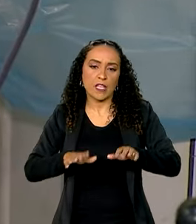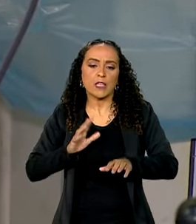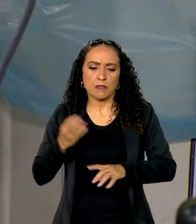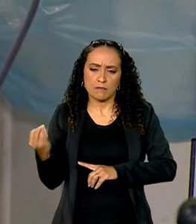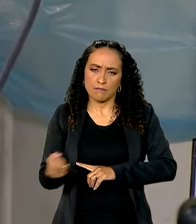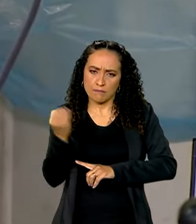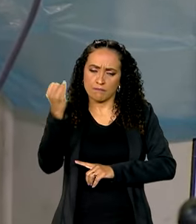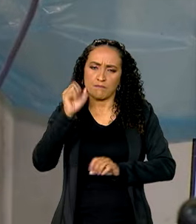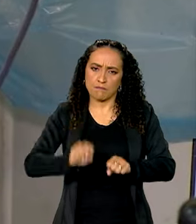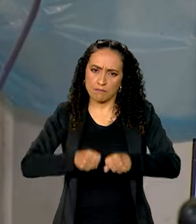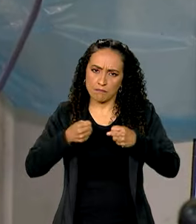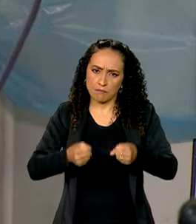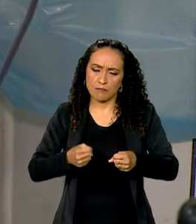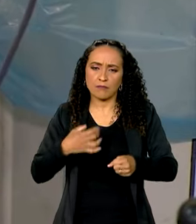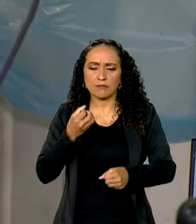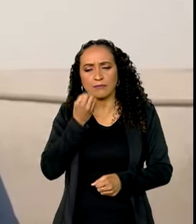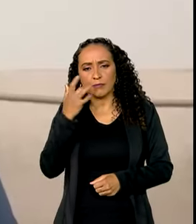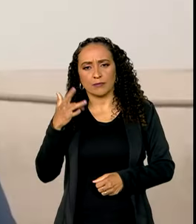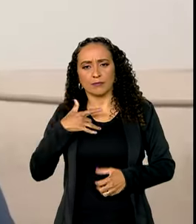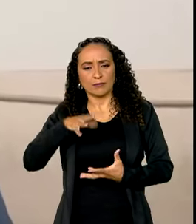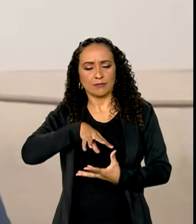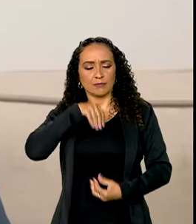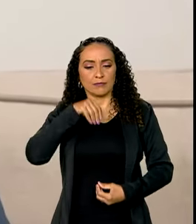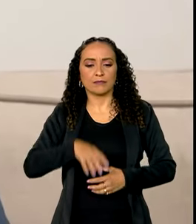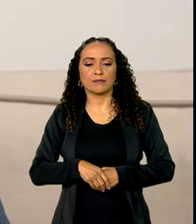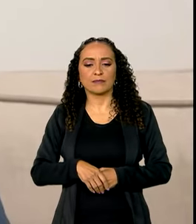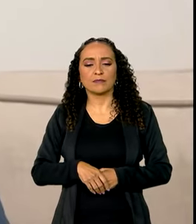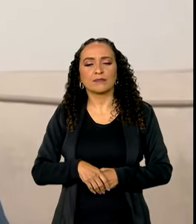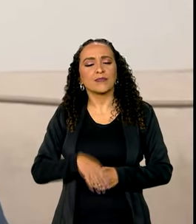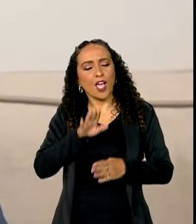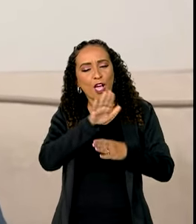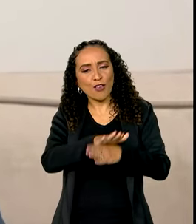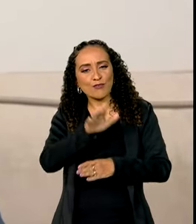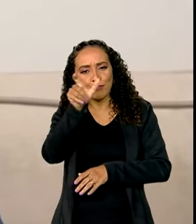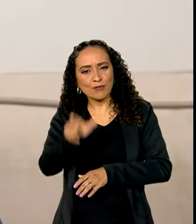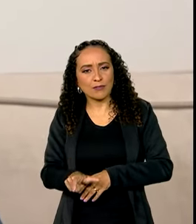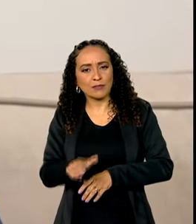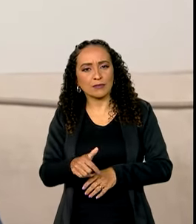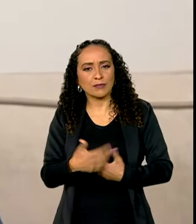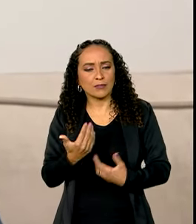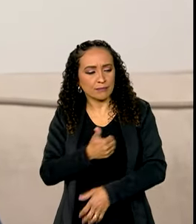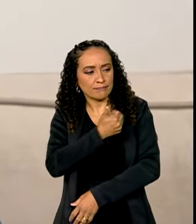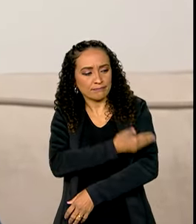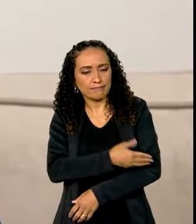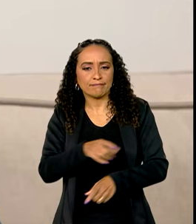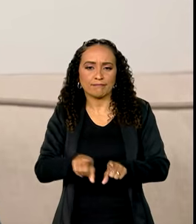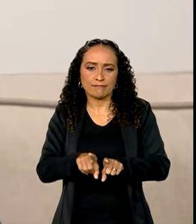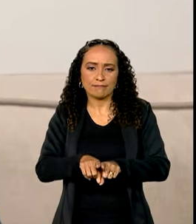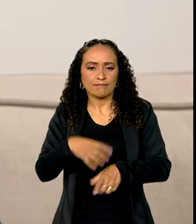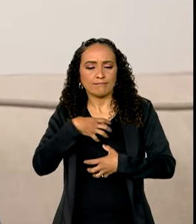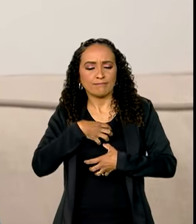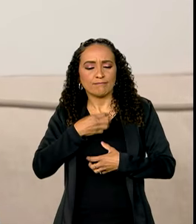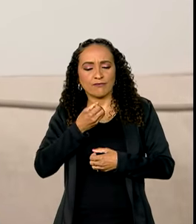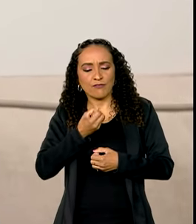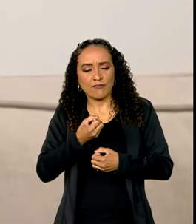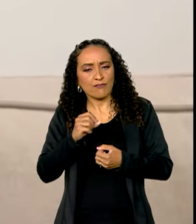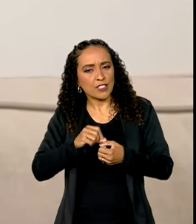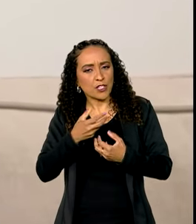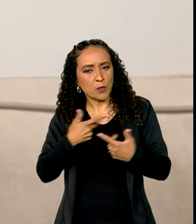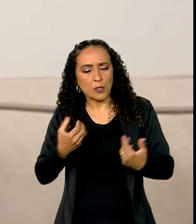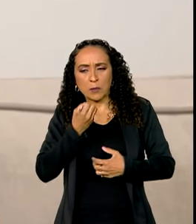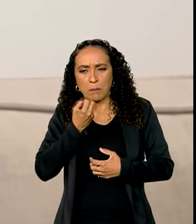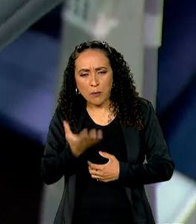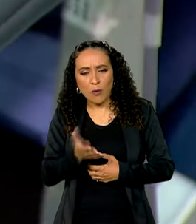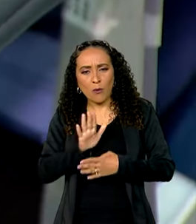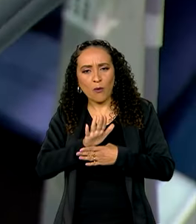do gesto, que faz bem para o espírito. O sentimento te ajuda, né? O próximo, né? Sentimento de estar fazendo uma coisa boa, uma doação mesmo, de